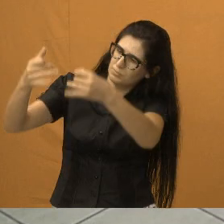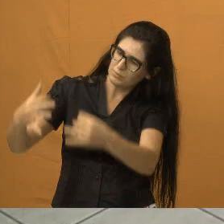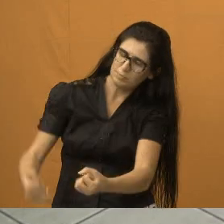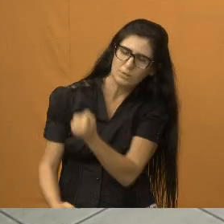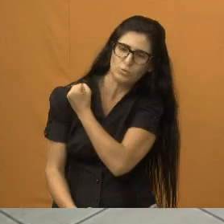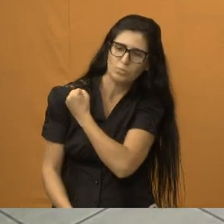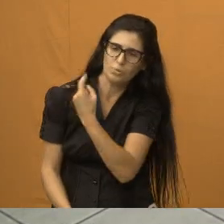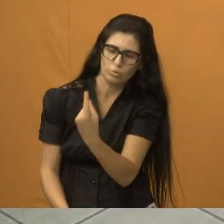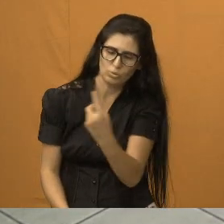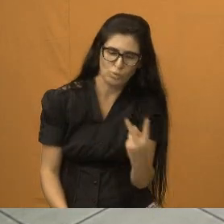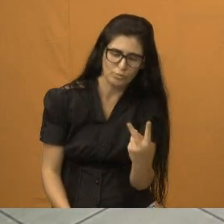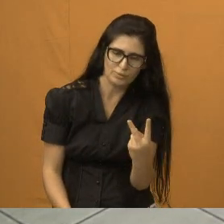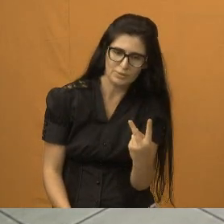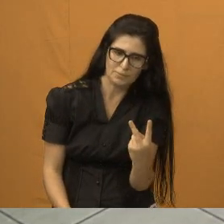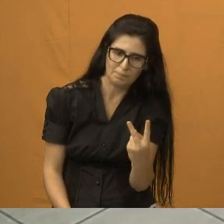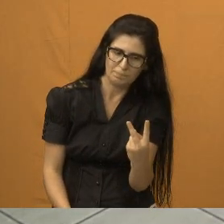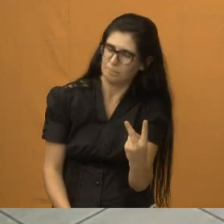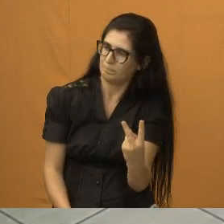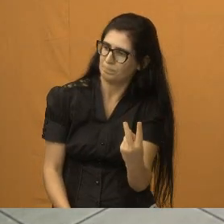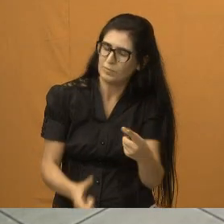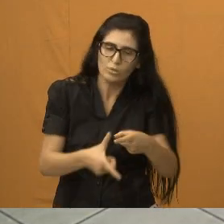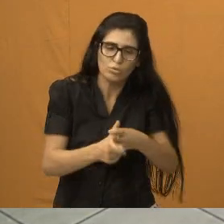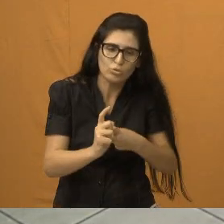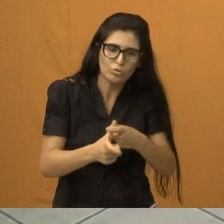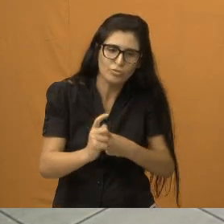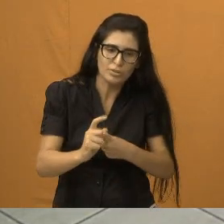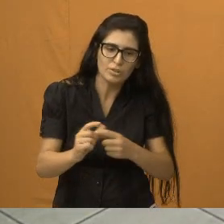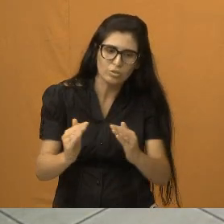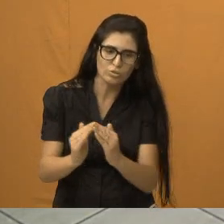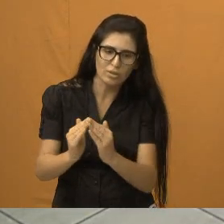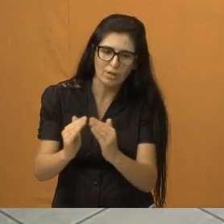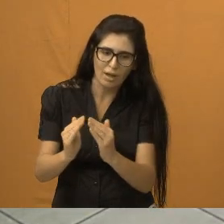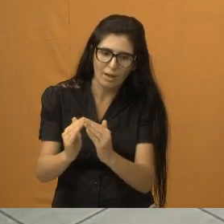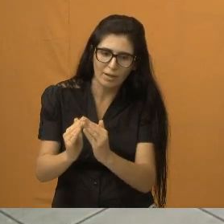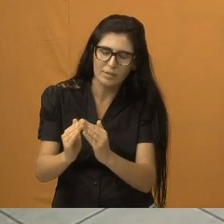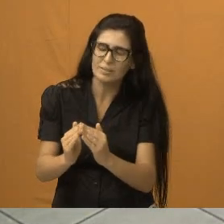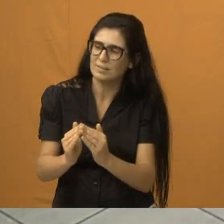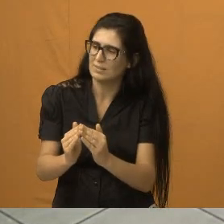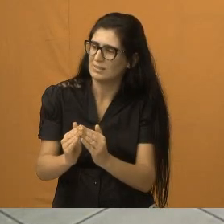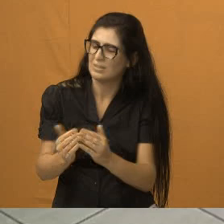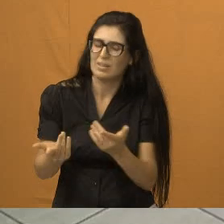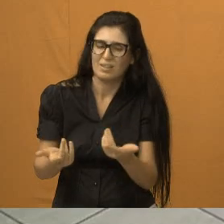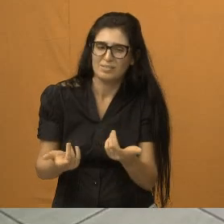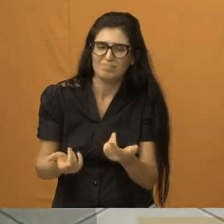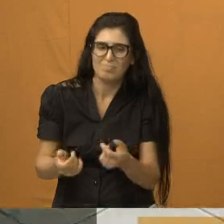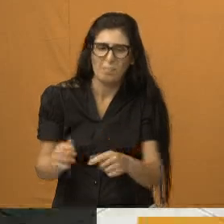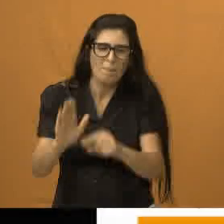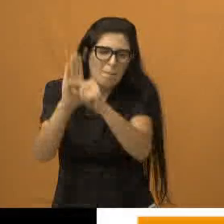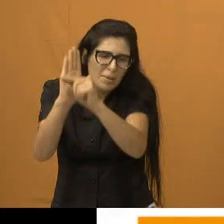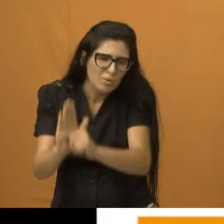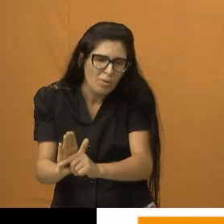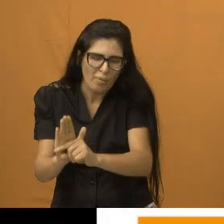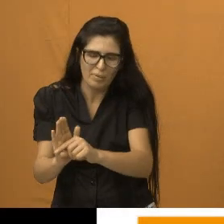nele aqui, IPTU. 12, né? Aí vocês podem perceber que tem uma arrecadação menor que do seu 100%. Mas a proposta,